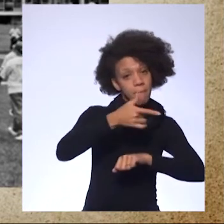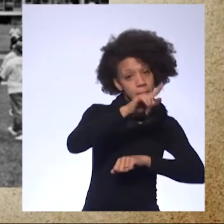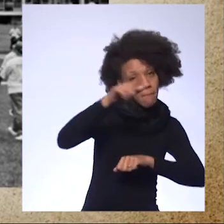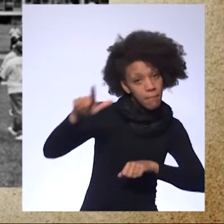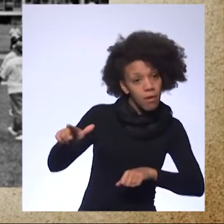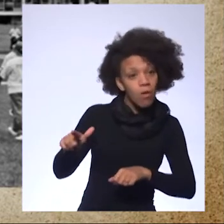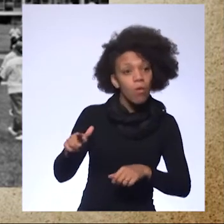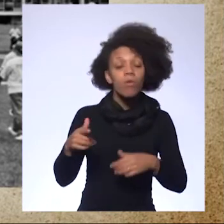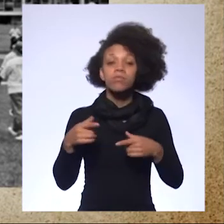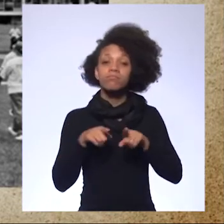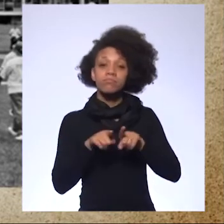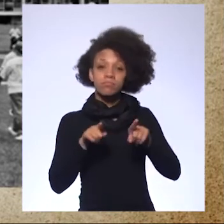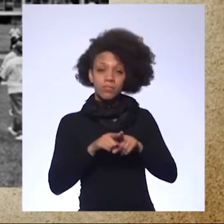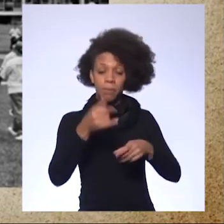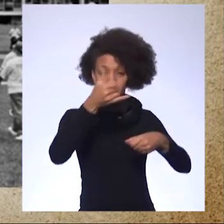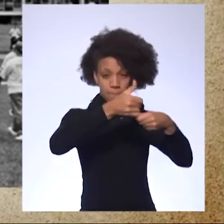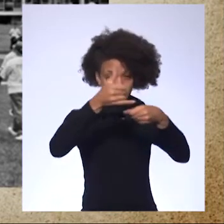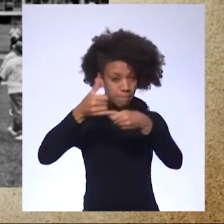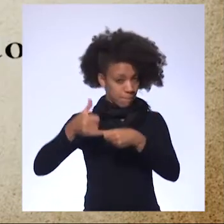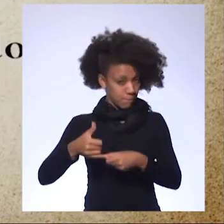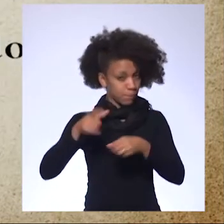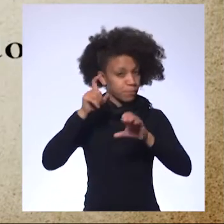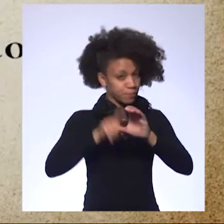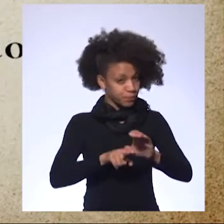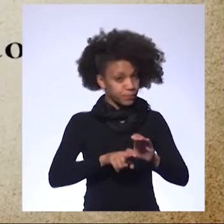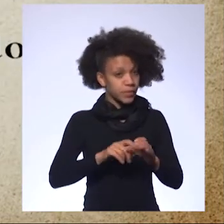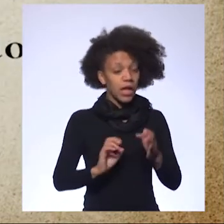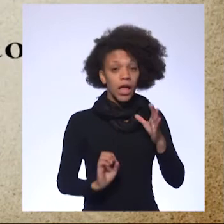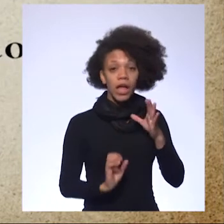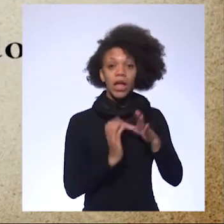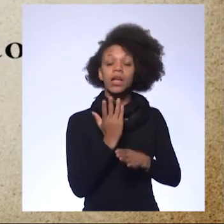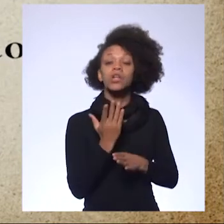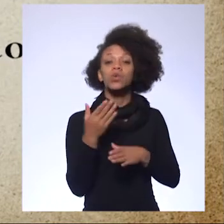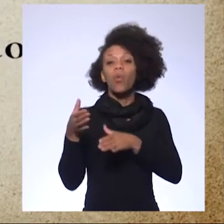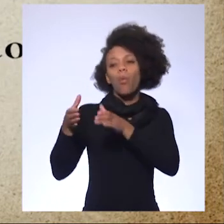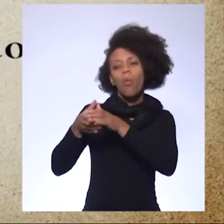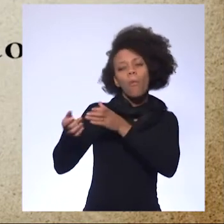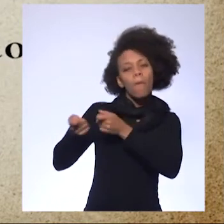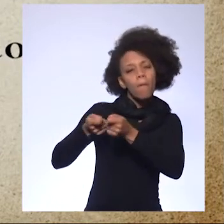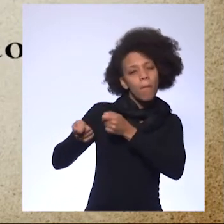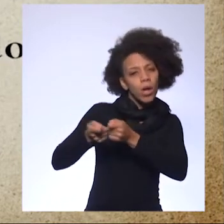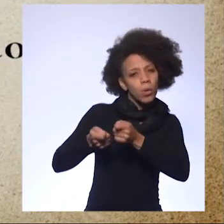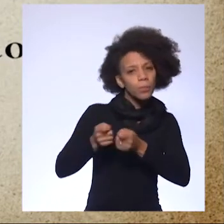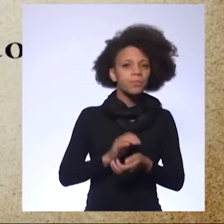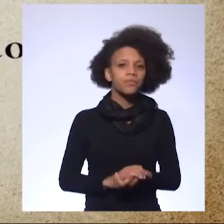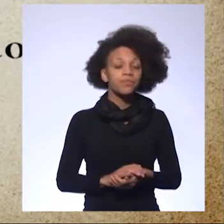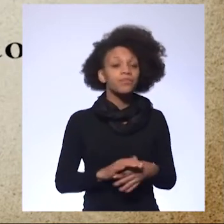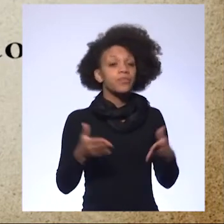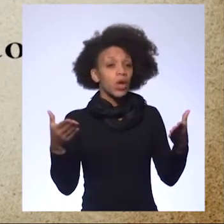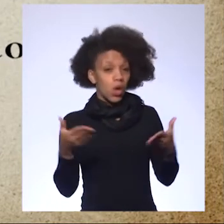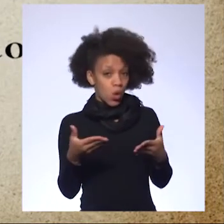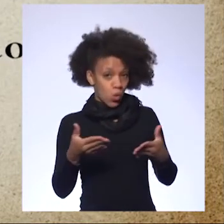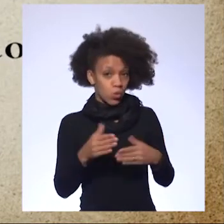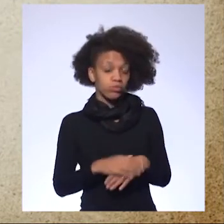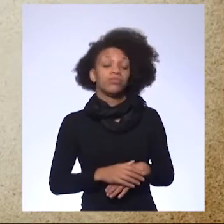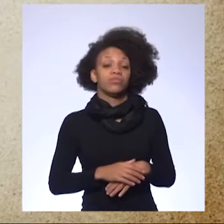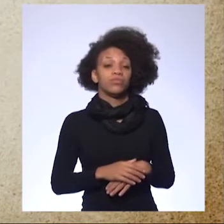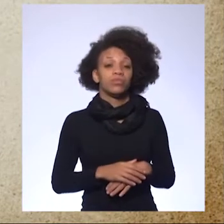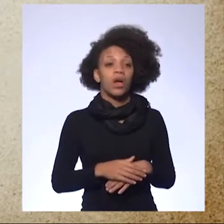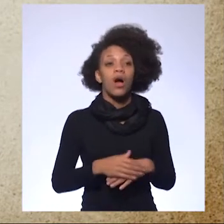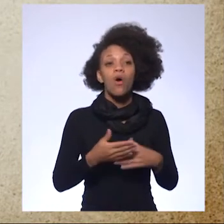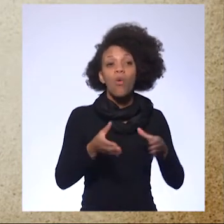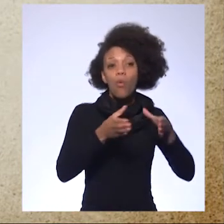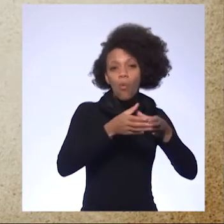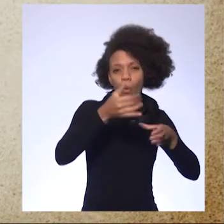extinto o monopólio da Petrobras, e criava-se uma agência especialmente para regular o setor. Hoje, mais do que nunca, os olhos